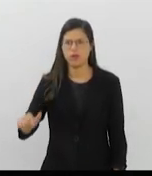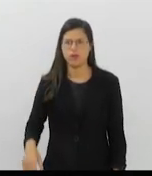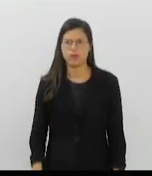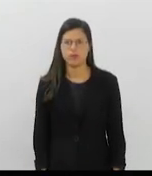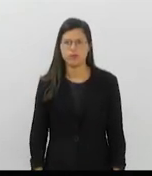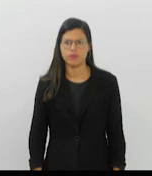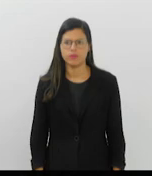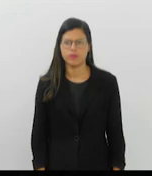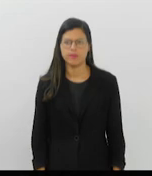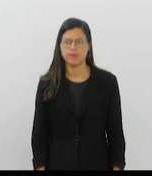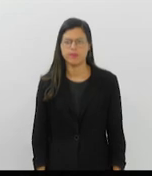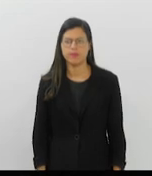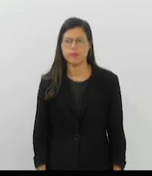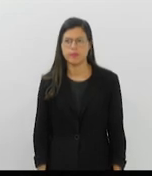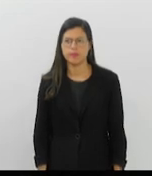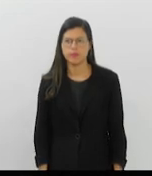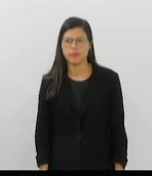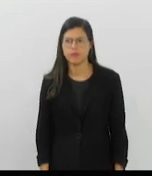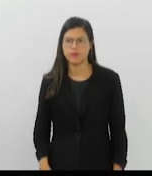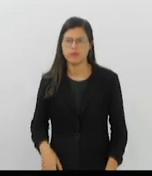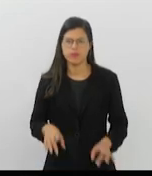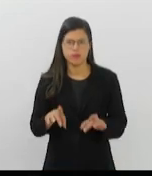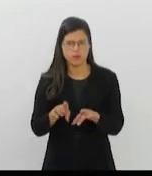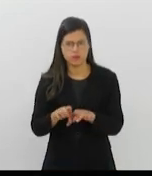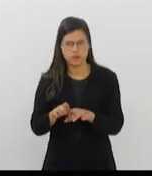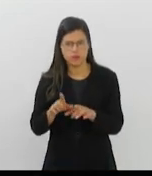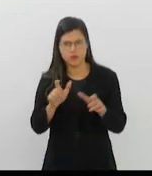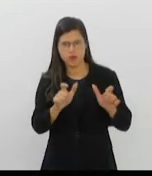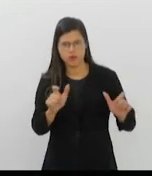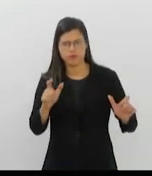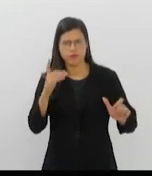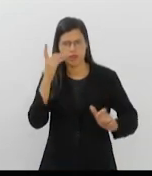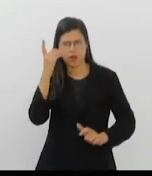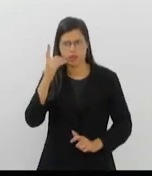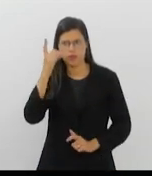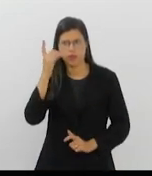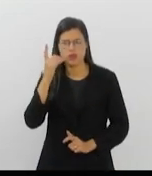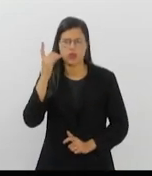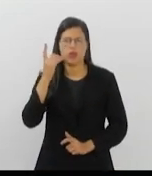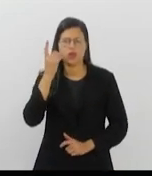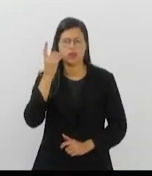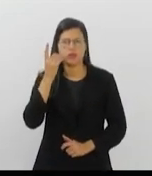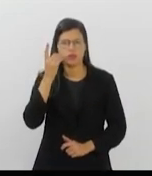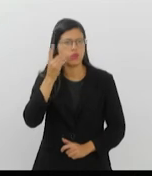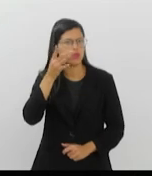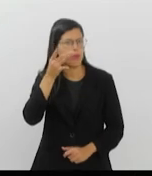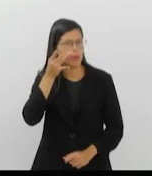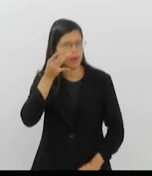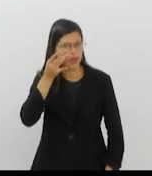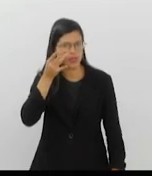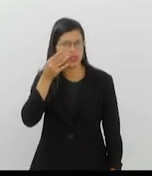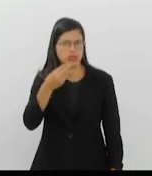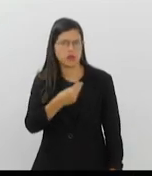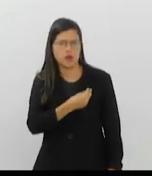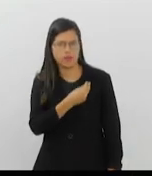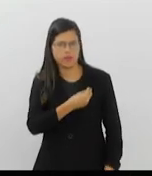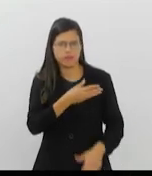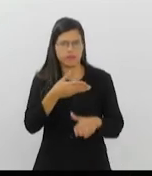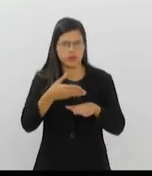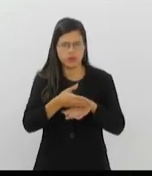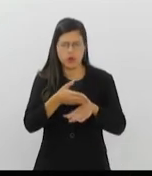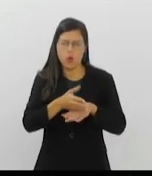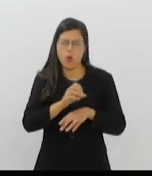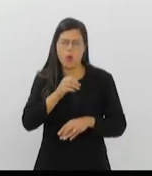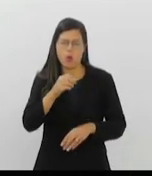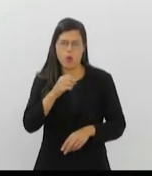senhoras e senhores deputados que nos acompanham de forma presencial ou